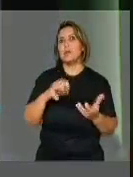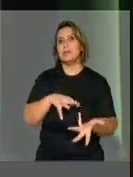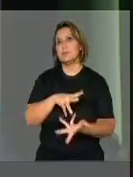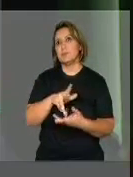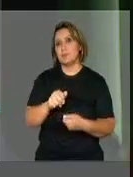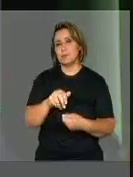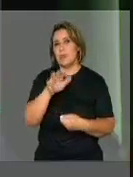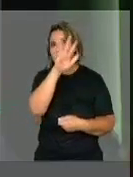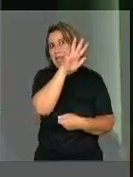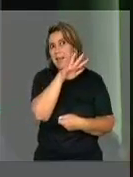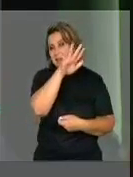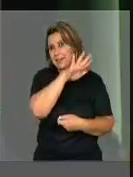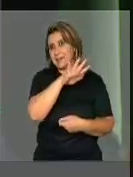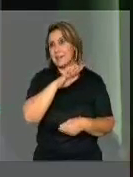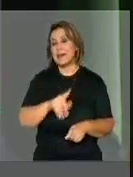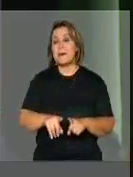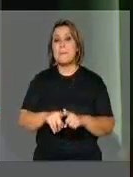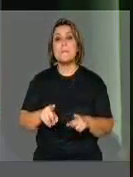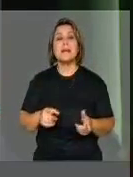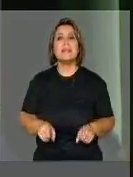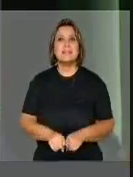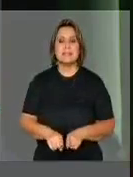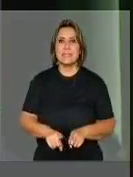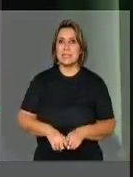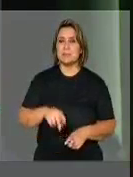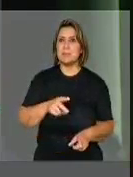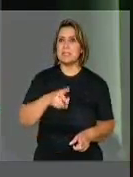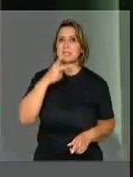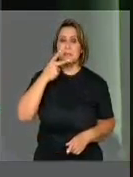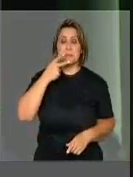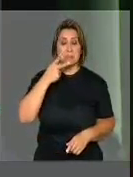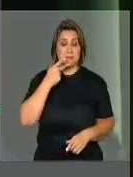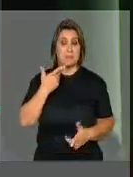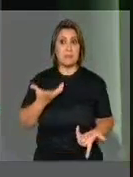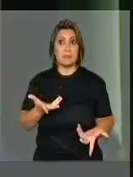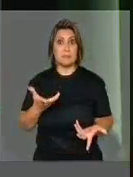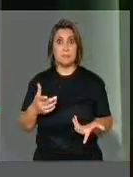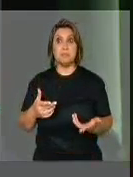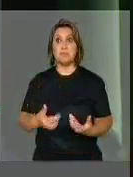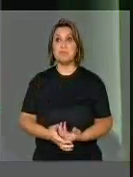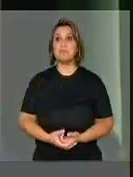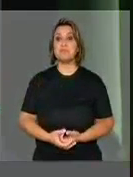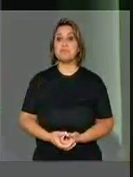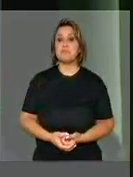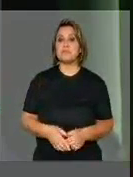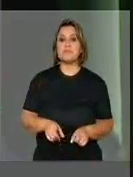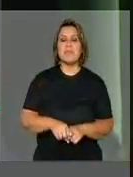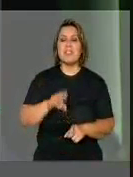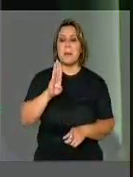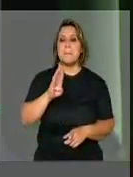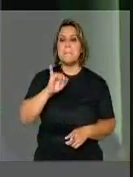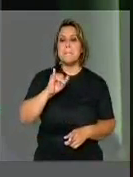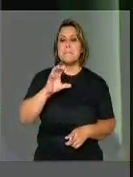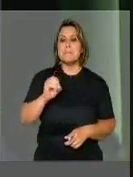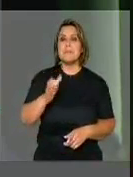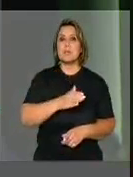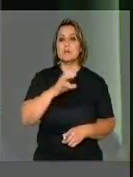nossa região. Mas, ao mesmo tempo que se fala riqueza da